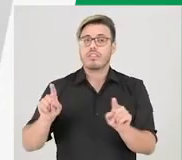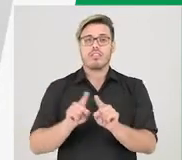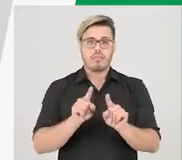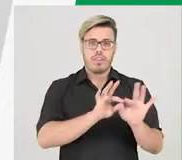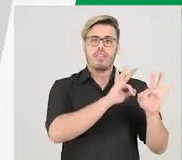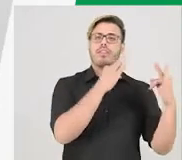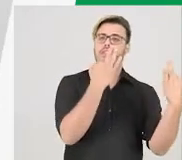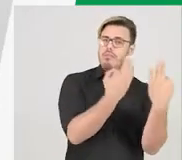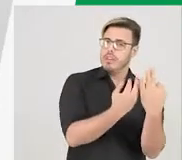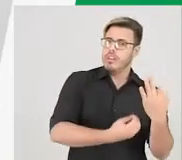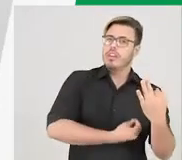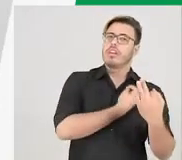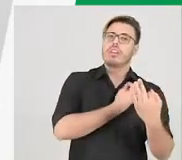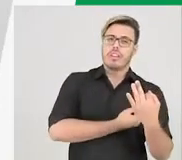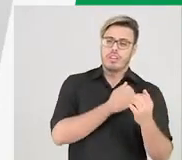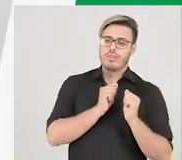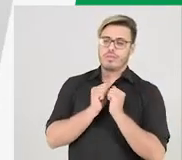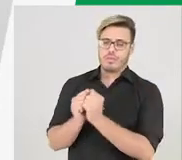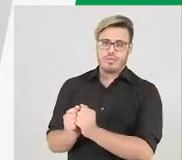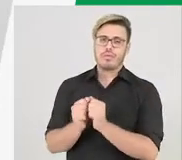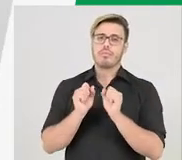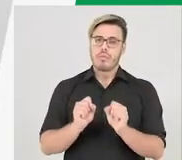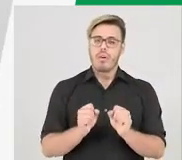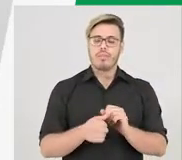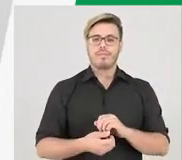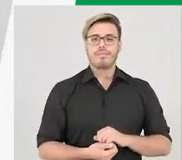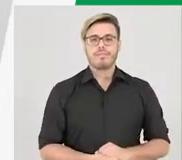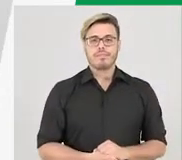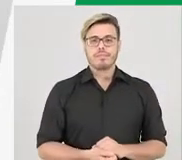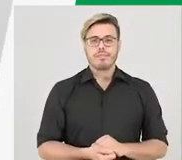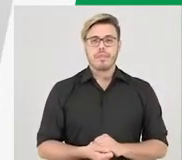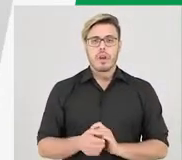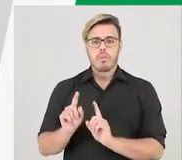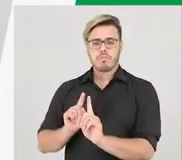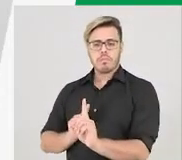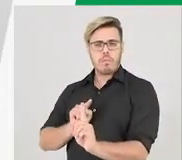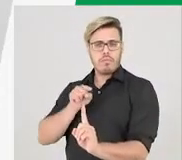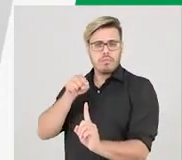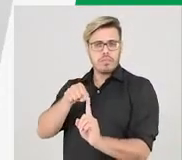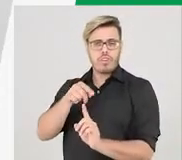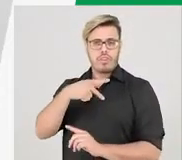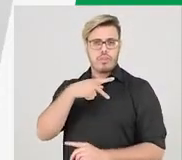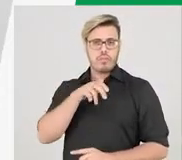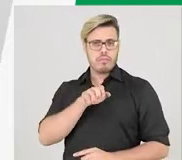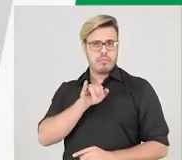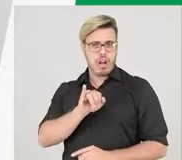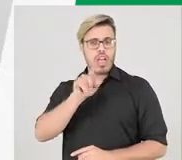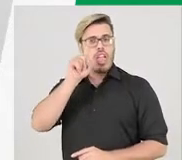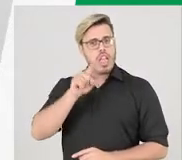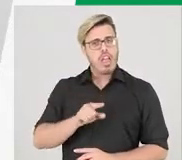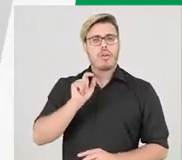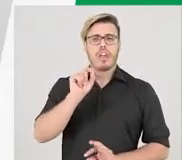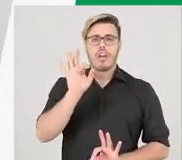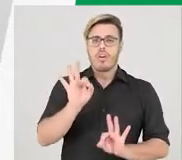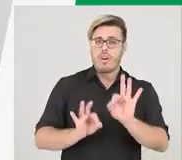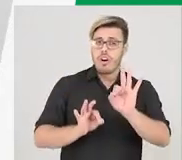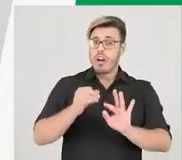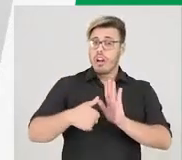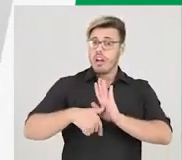O objetivo do Plano Educacional Individualizado é planejar ações e propostas que, vinculadas ao currículo